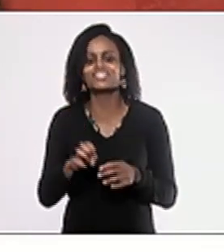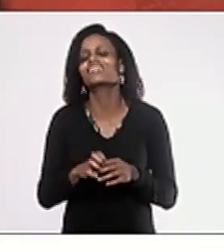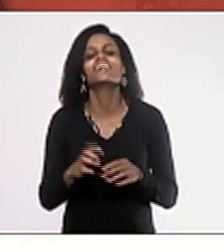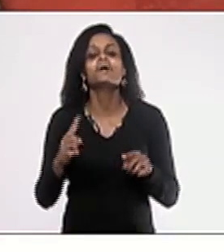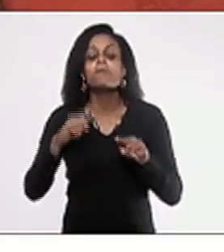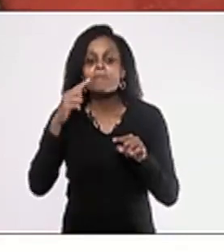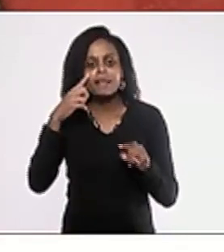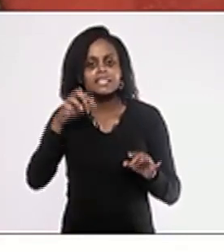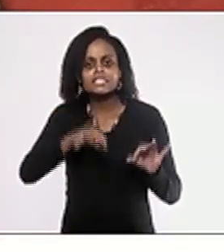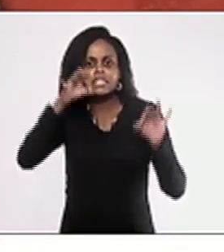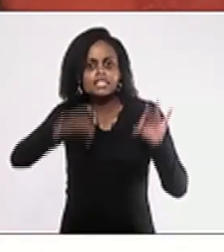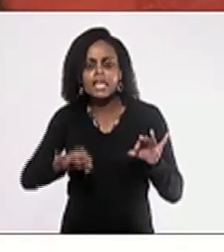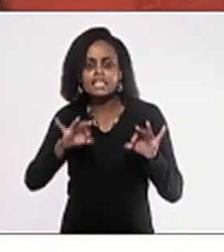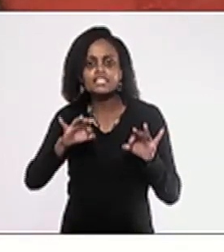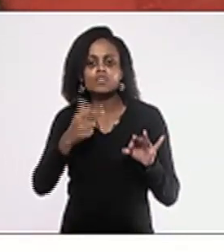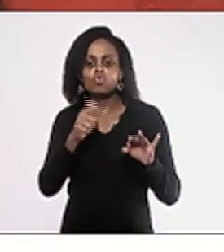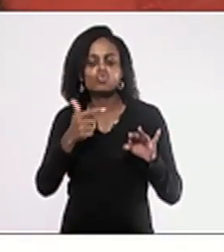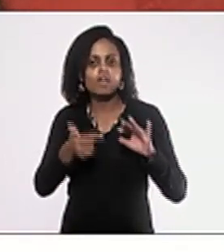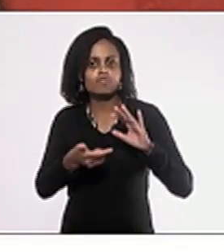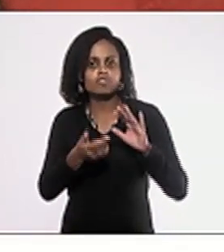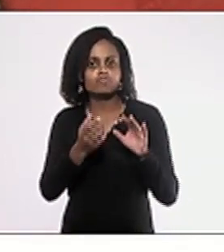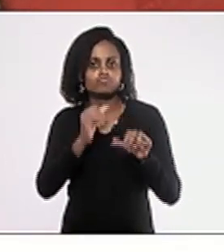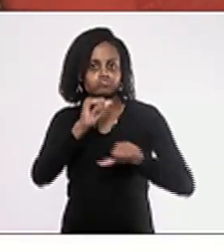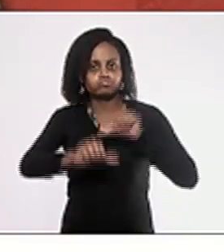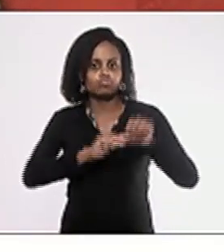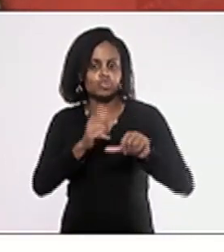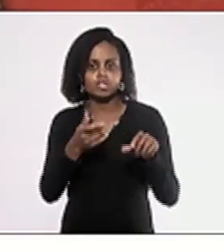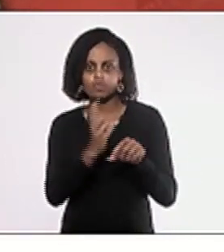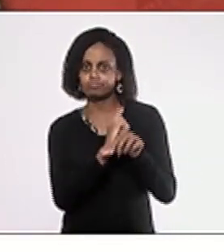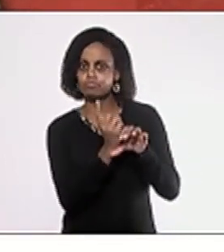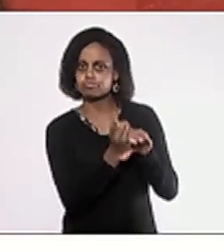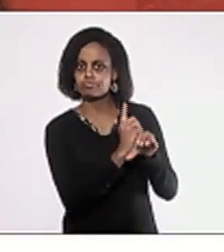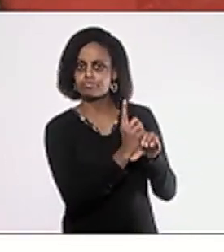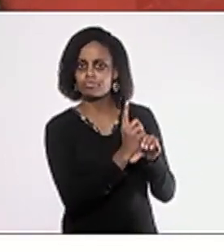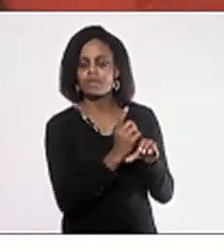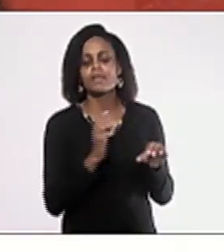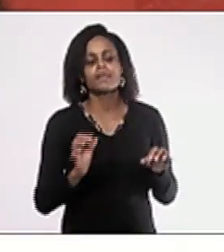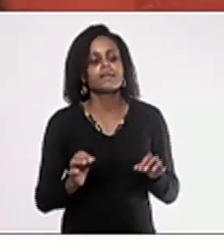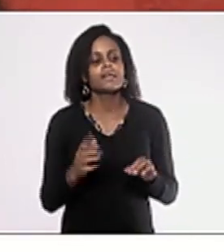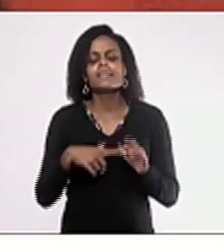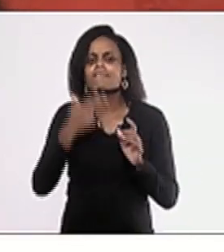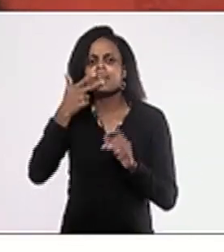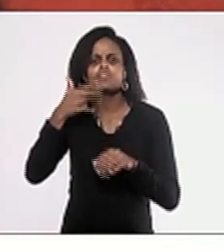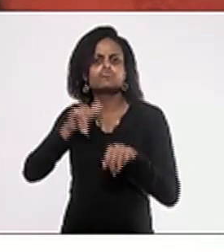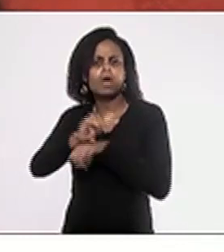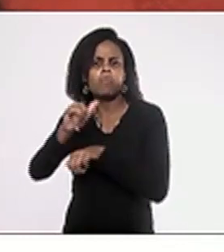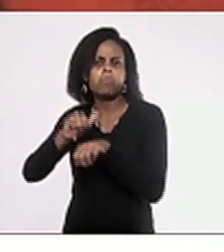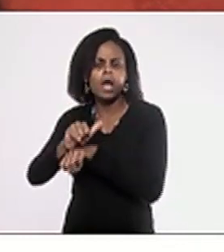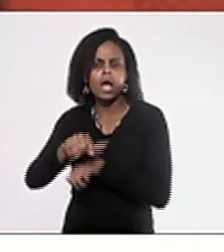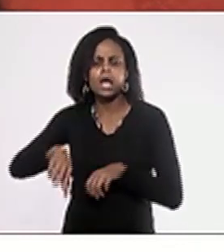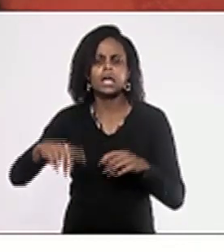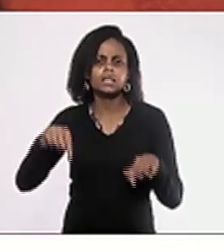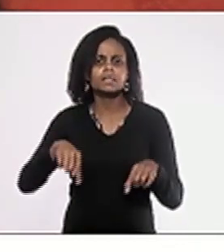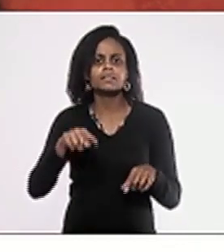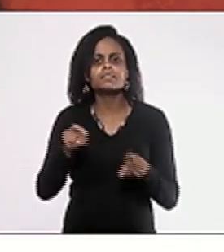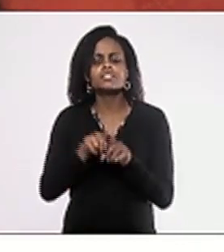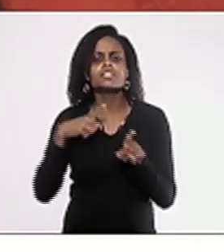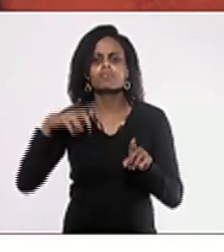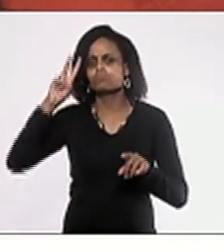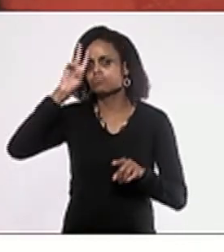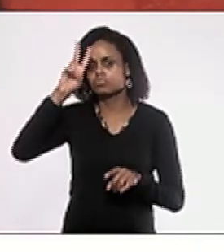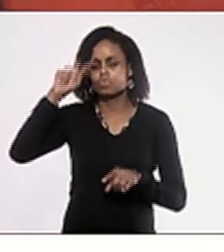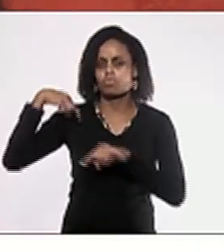houve a retirada do medidor. A gente estava falando de fraude aqui, a gente tem um